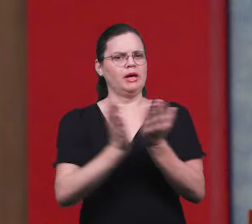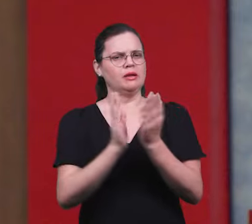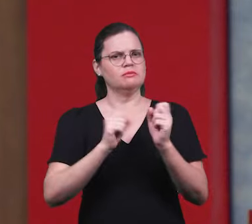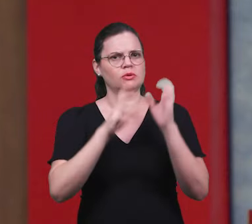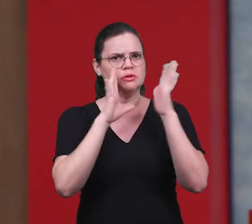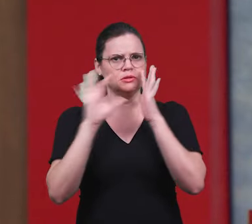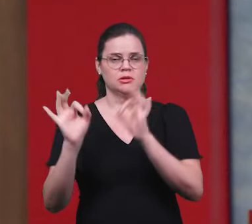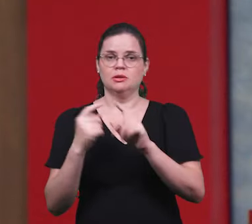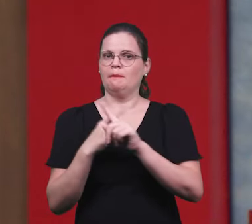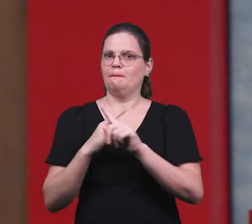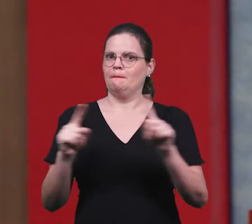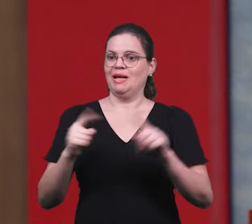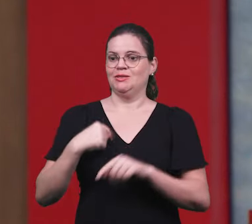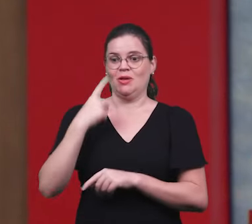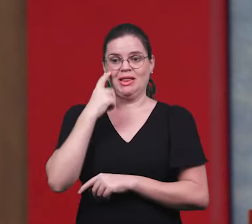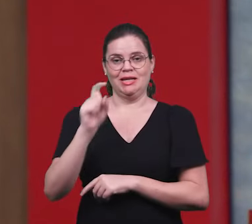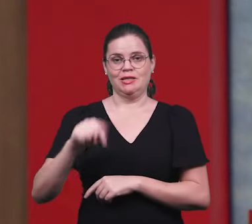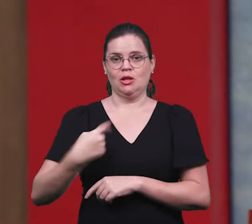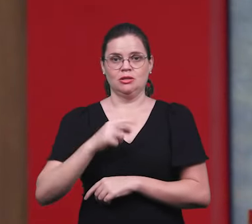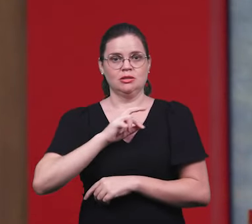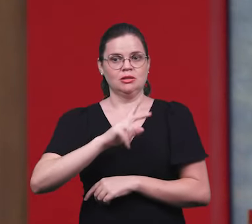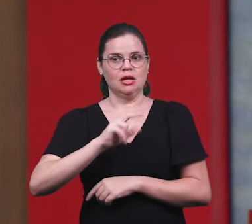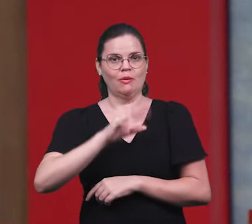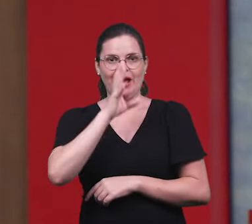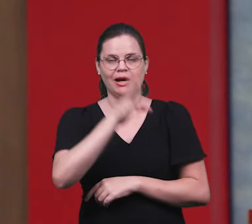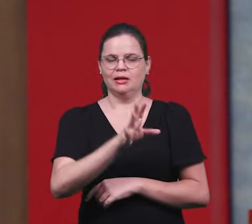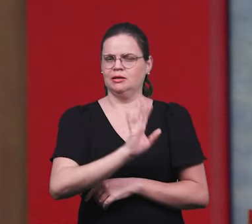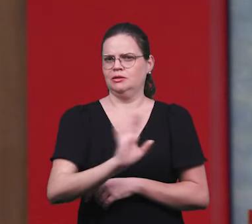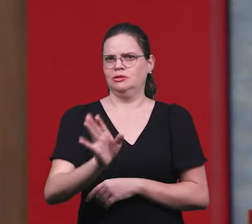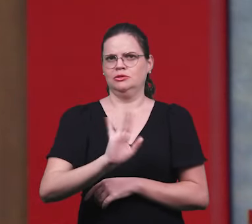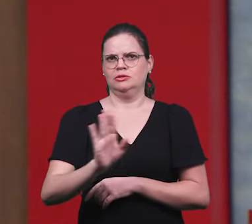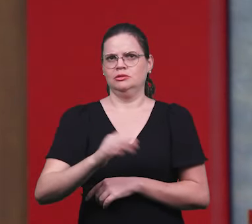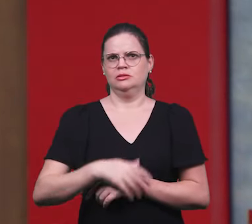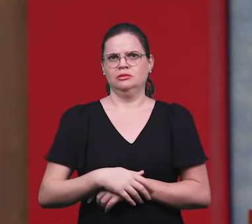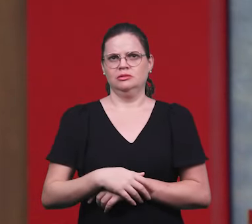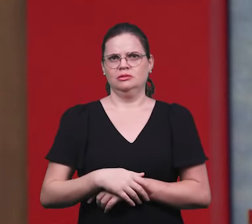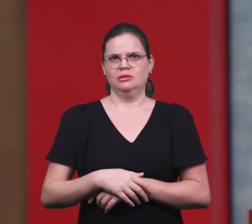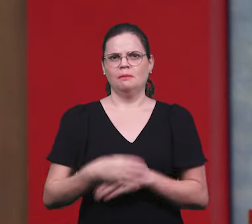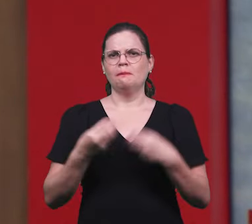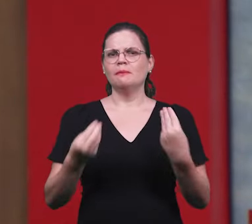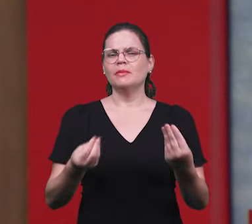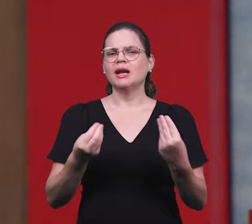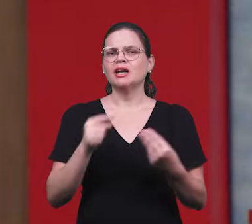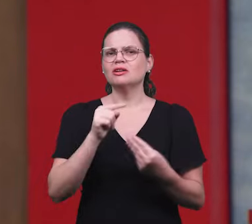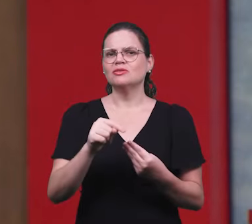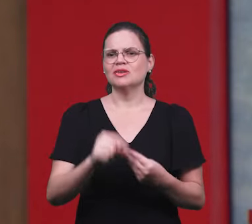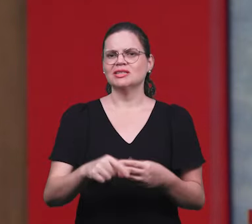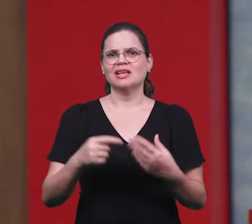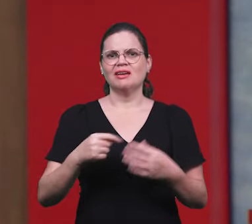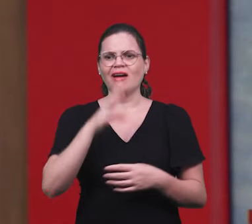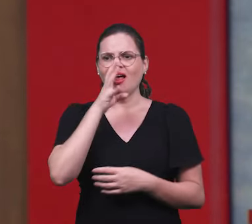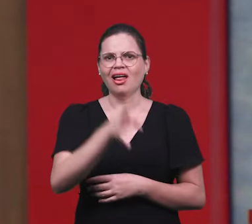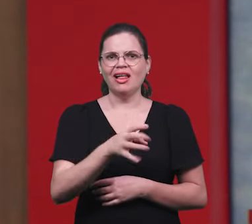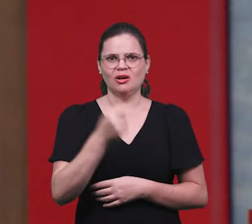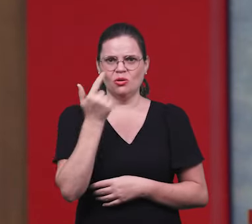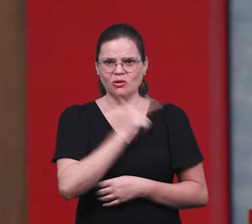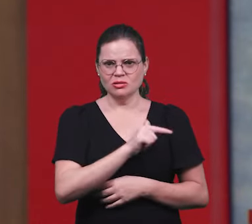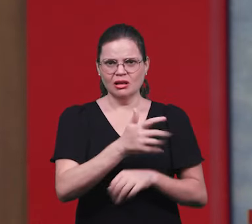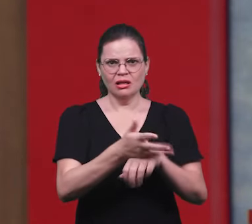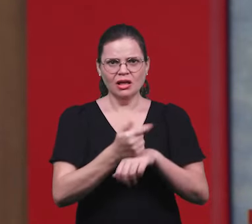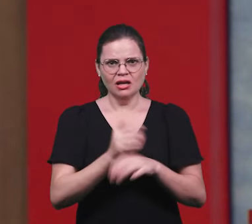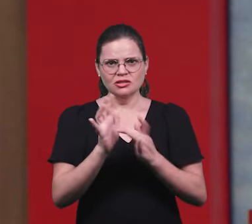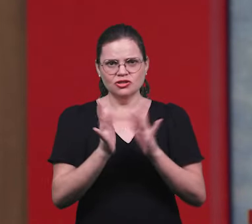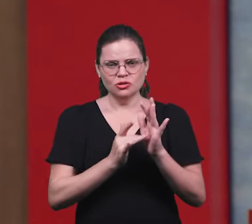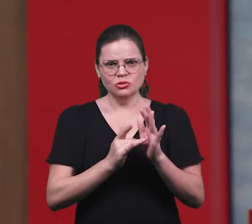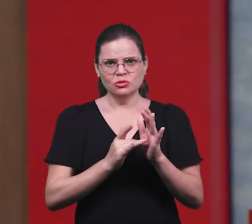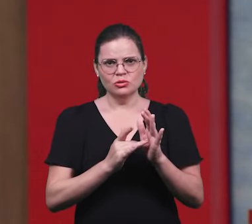a nossa intenção não é essa, não é de agredir. Você não ganha ninguém para Jesus atacando igreja.